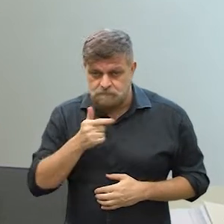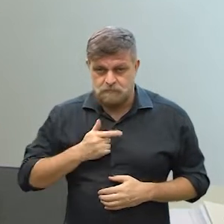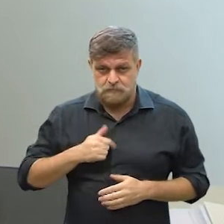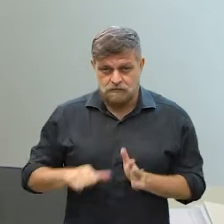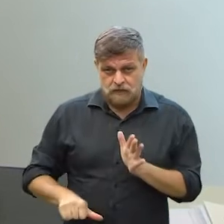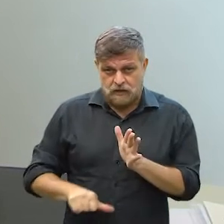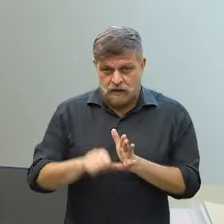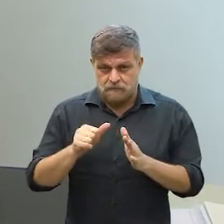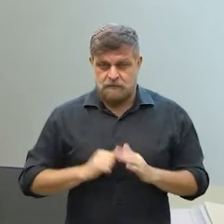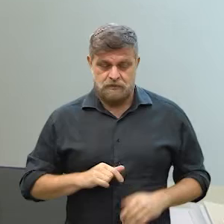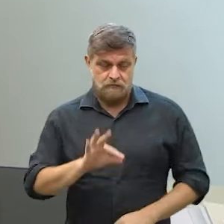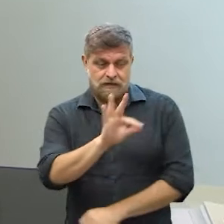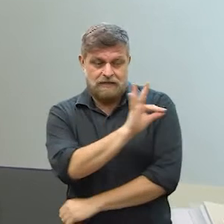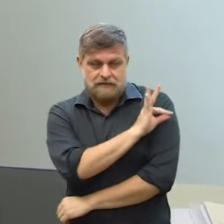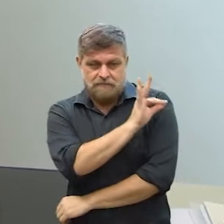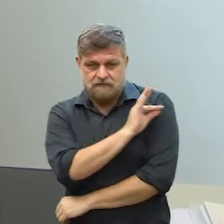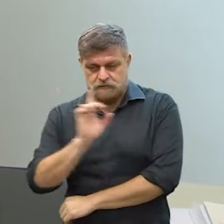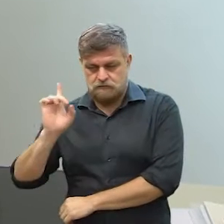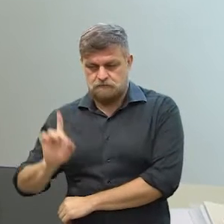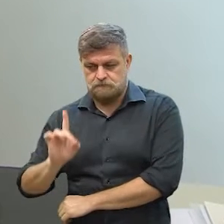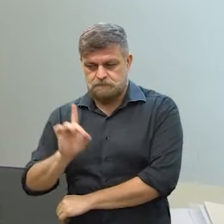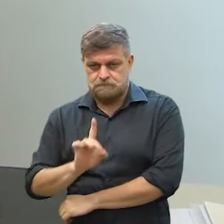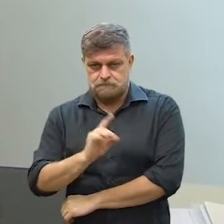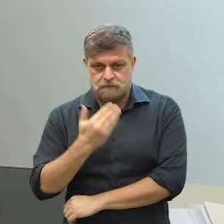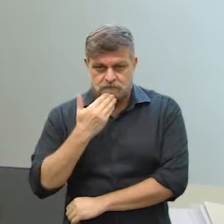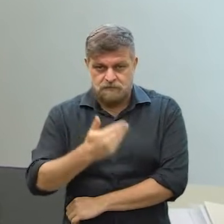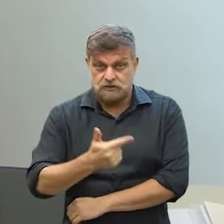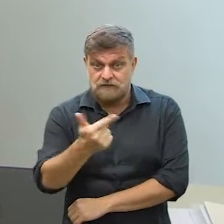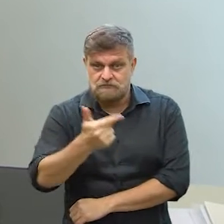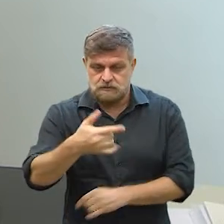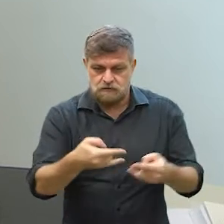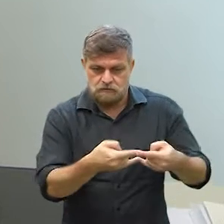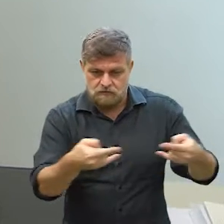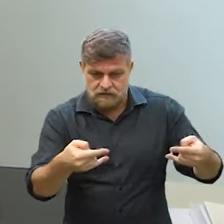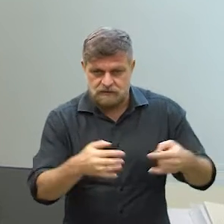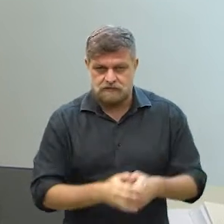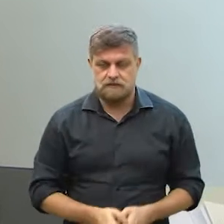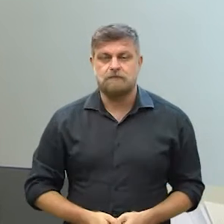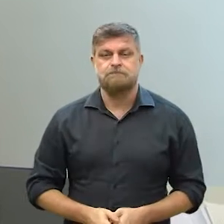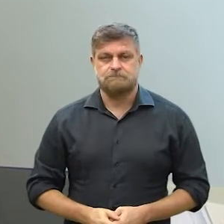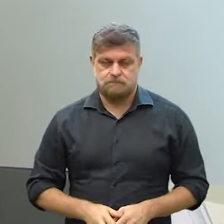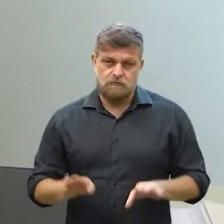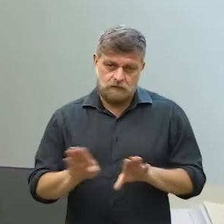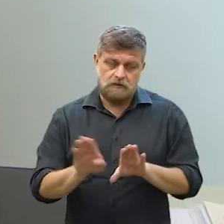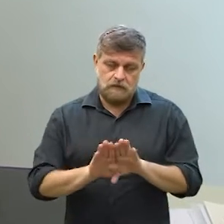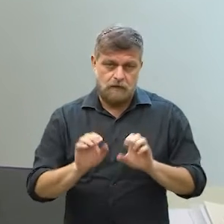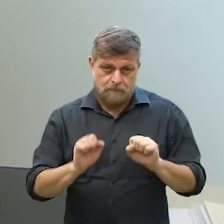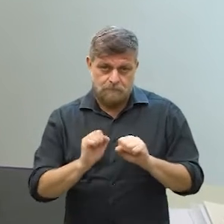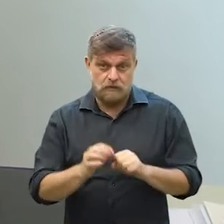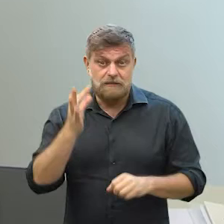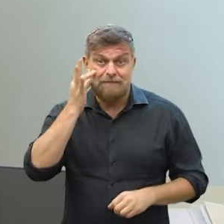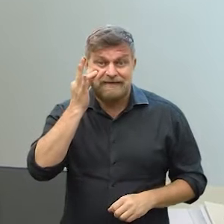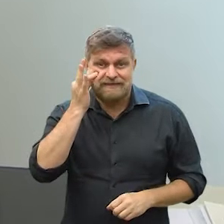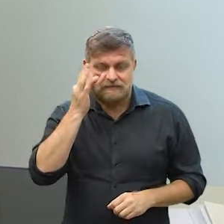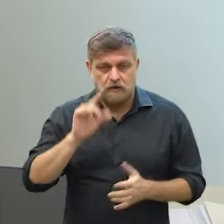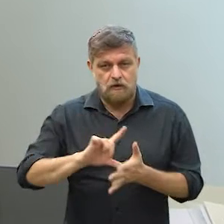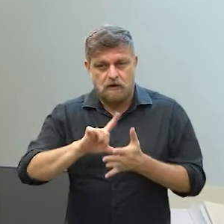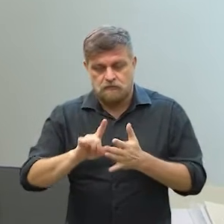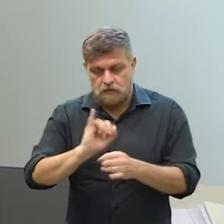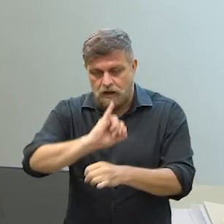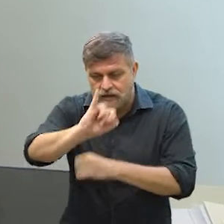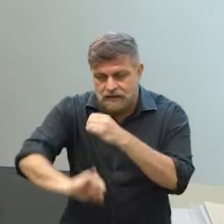alternativas primeiro é procurar o portas abertas E pedir a segunda via ouvir aqui na prefeitura também